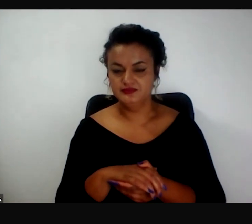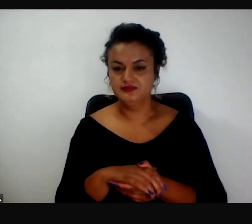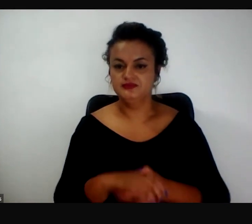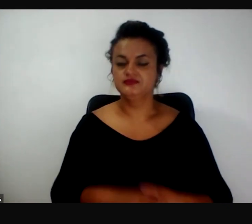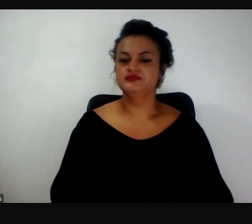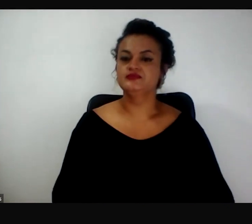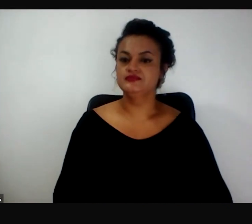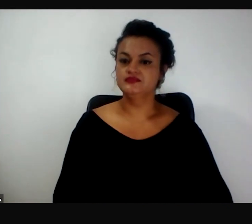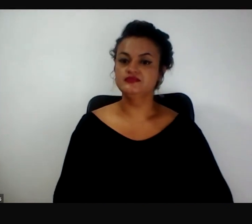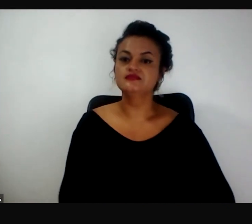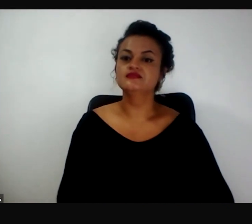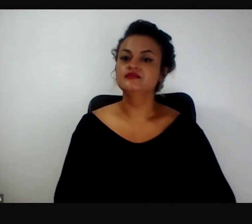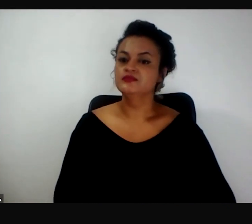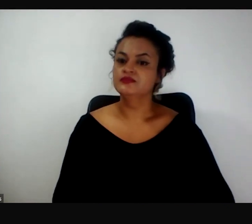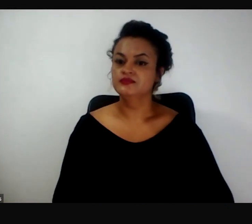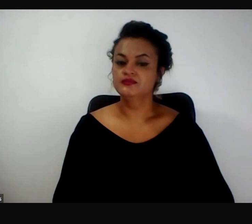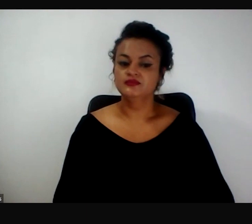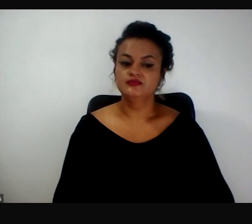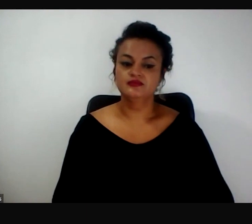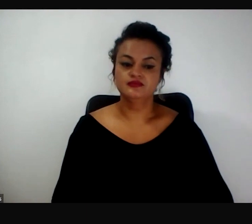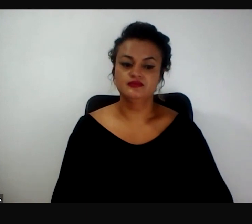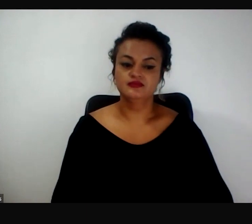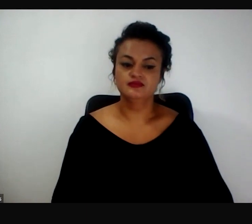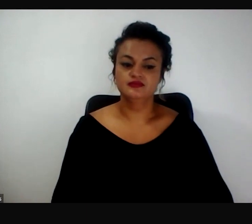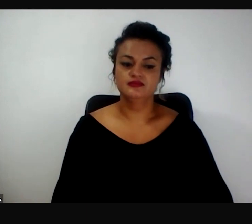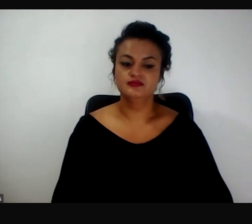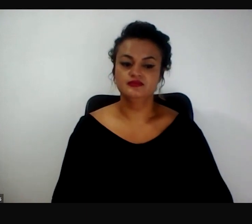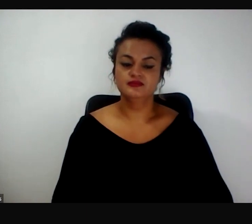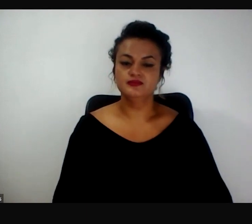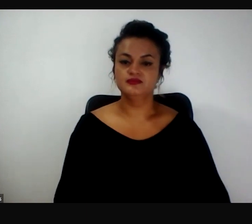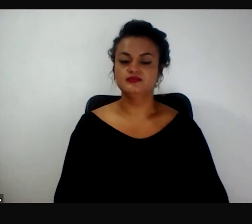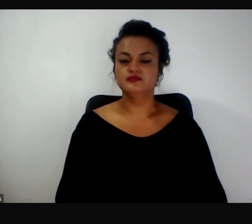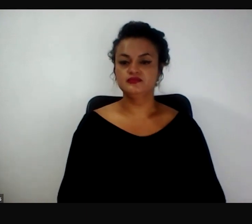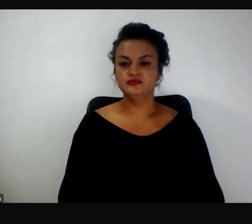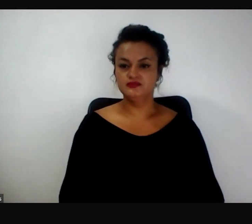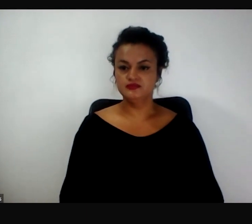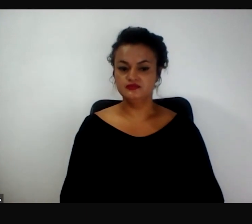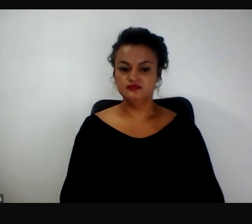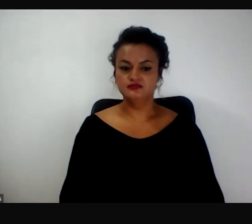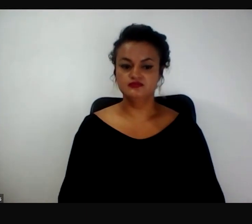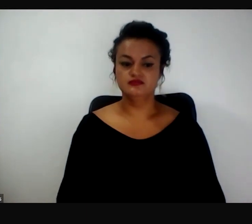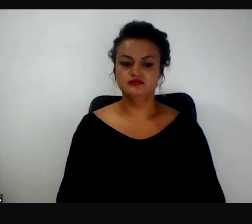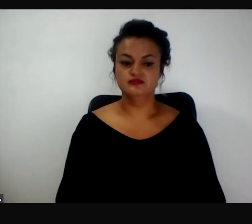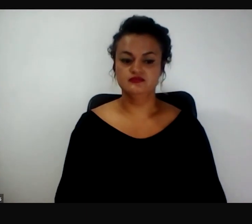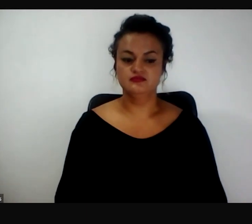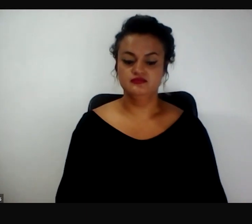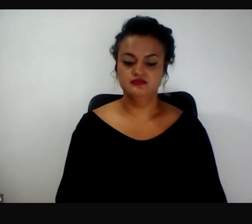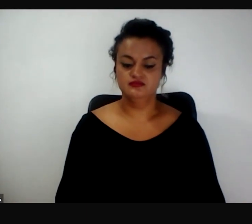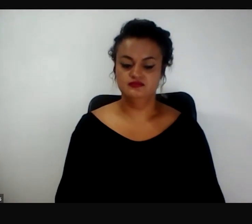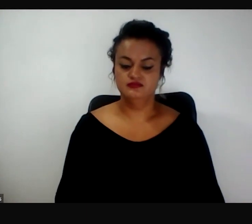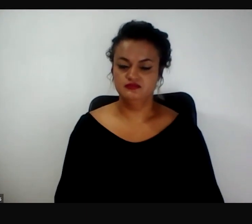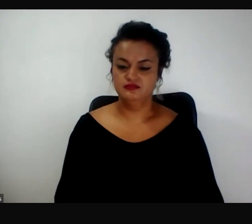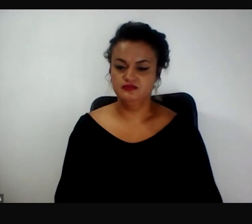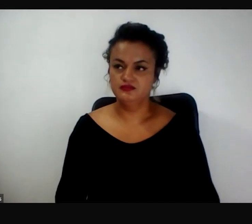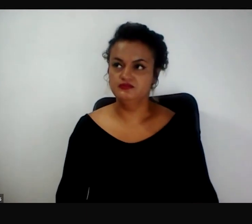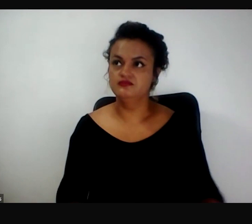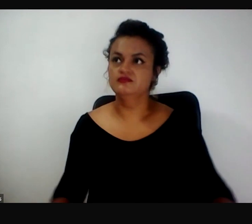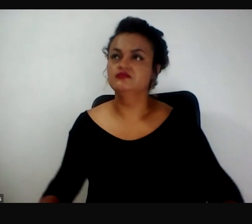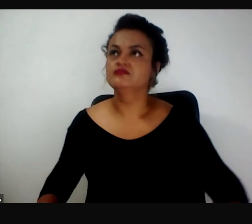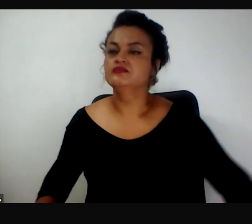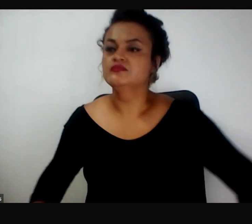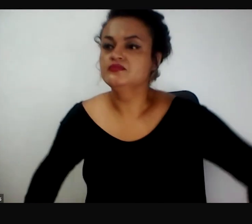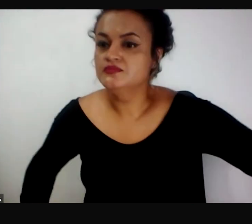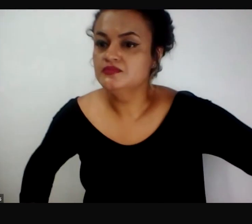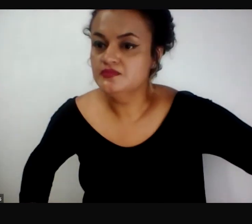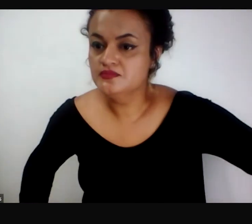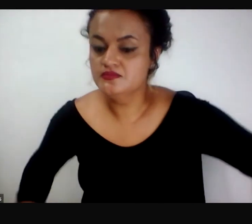A mulher se afasta da bancada. Muito obrigado. Então, dizia que vou tentar mostrar a